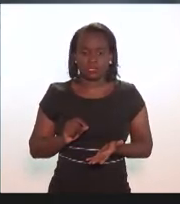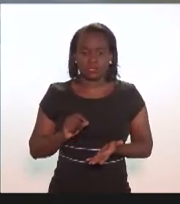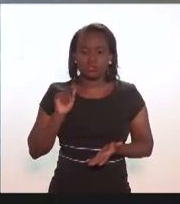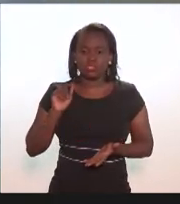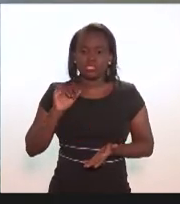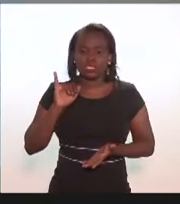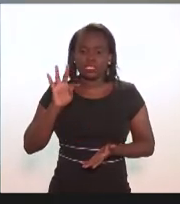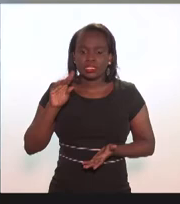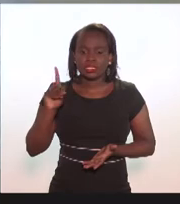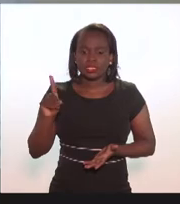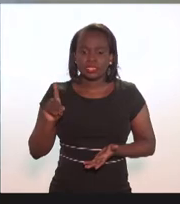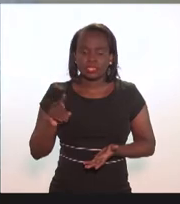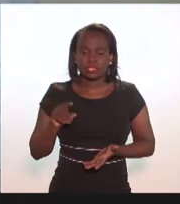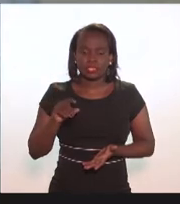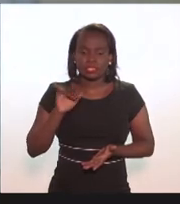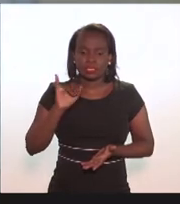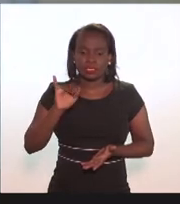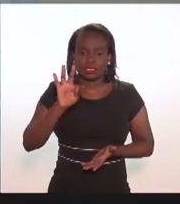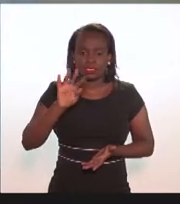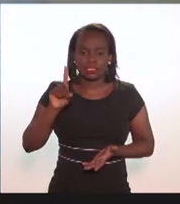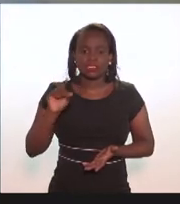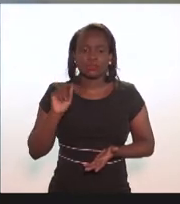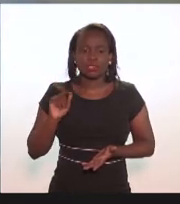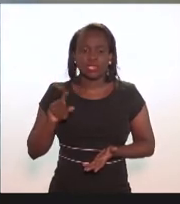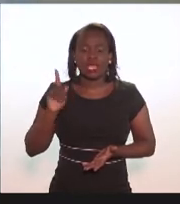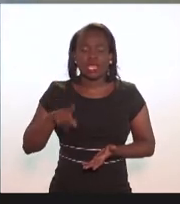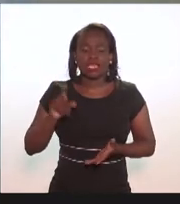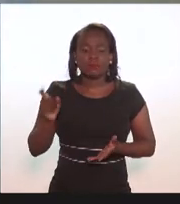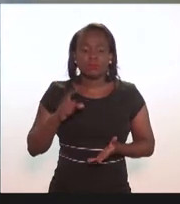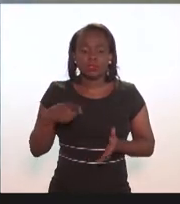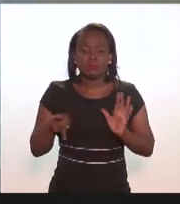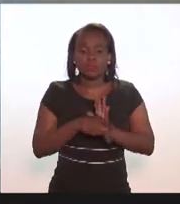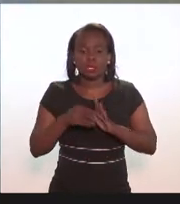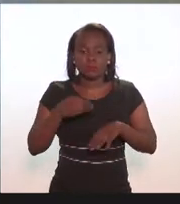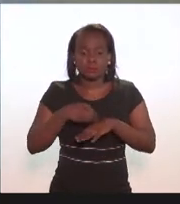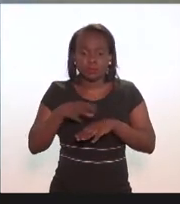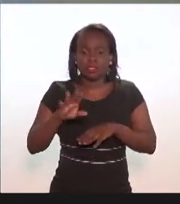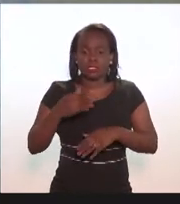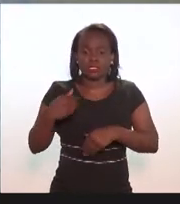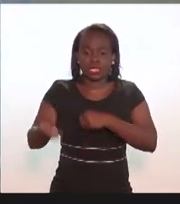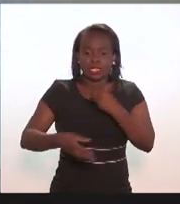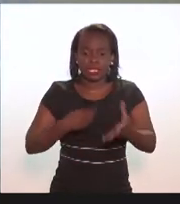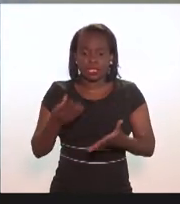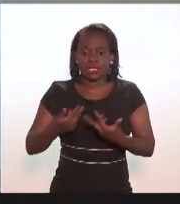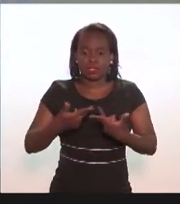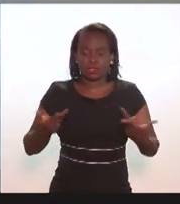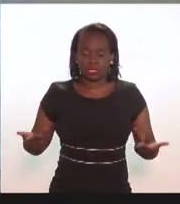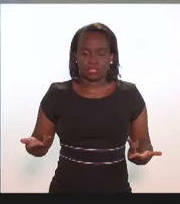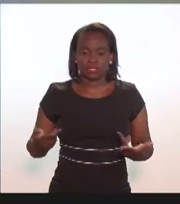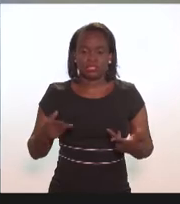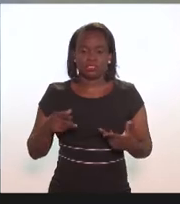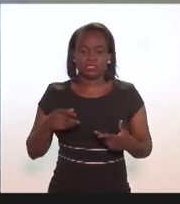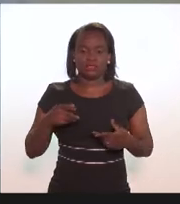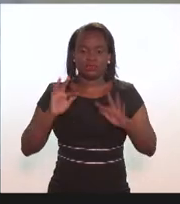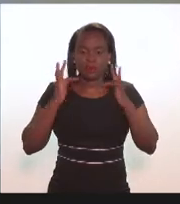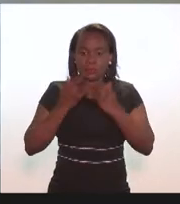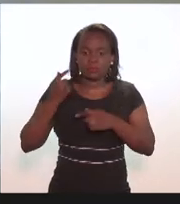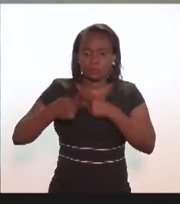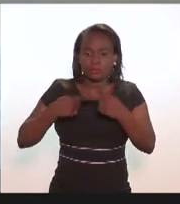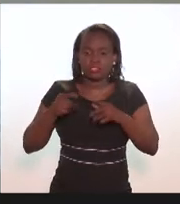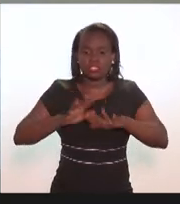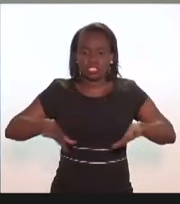Guilherme? ITD, Mauro, é o Imposto de Transmissão, de Doação, de Bens, tá. Heranças, de forma